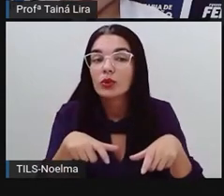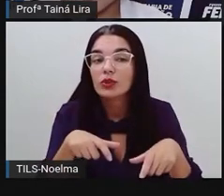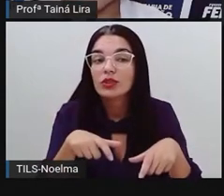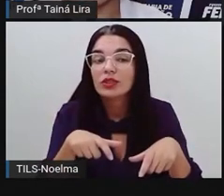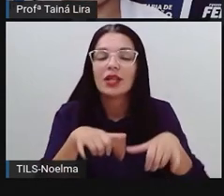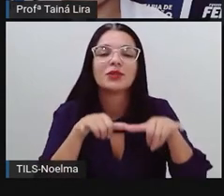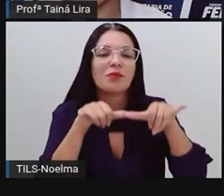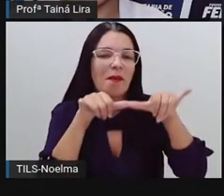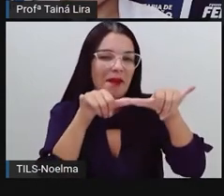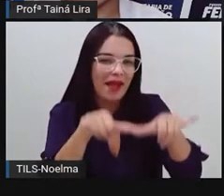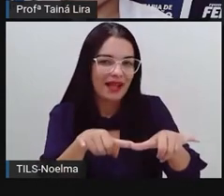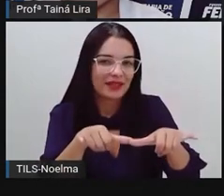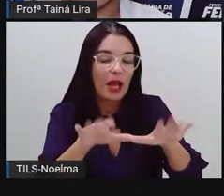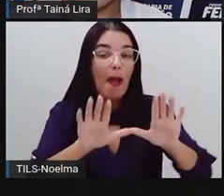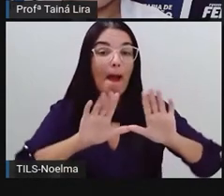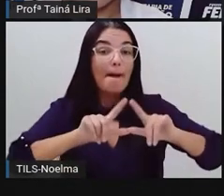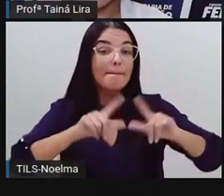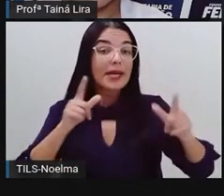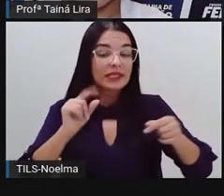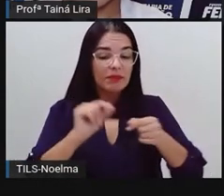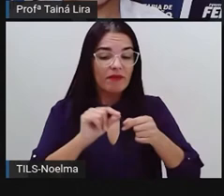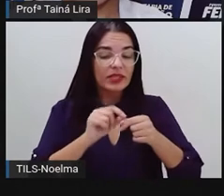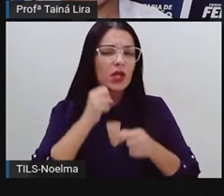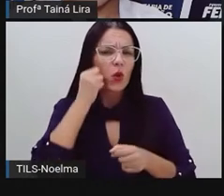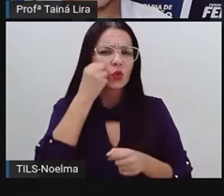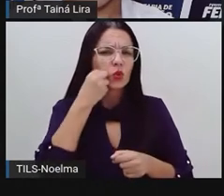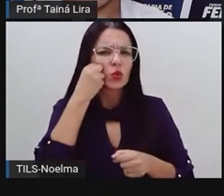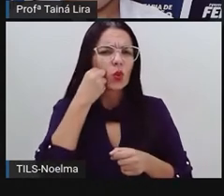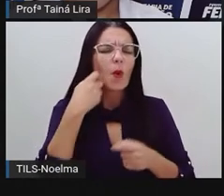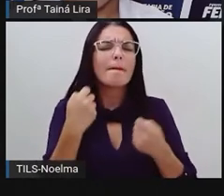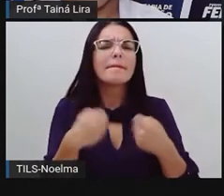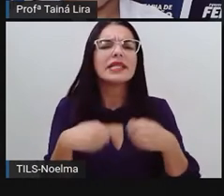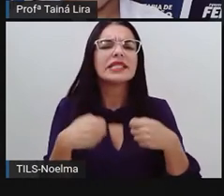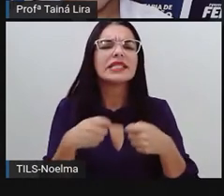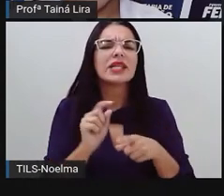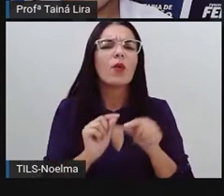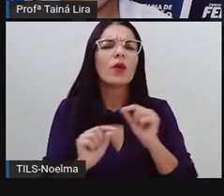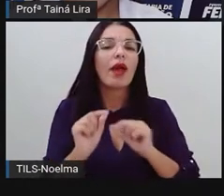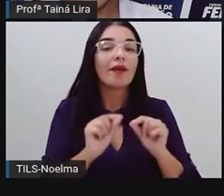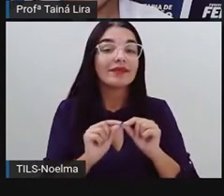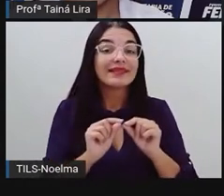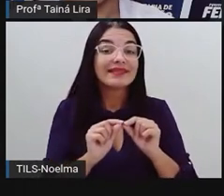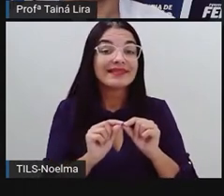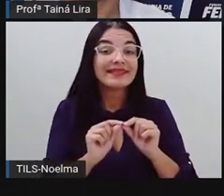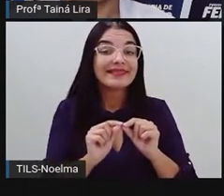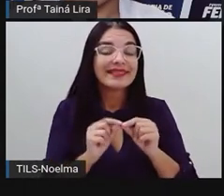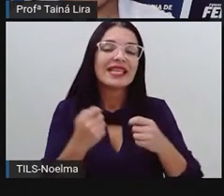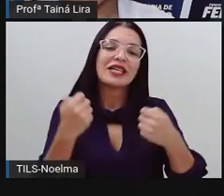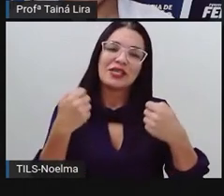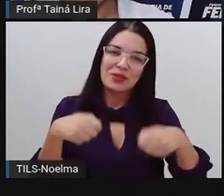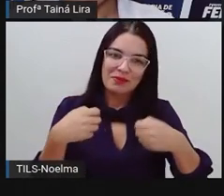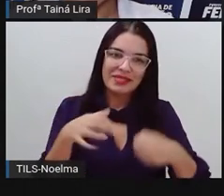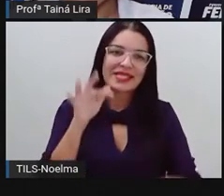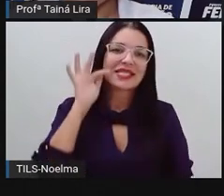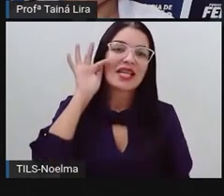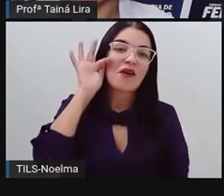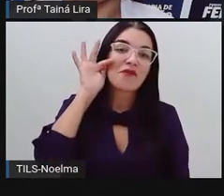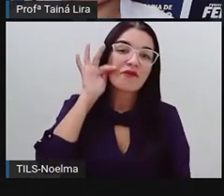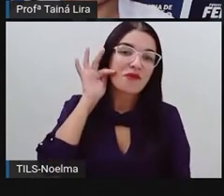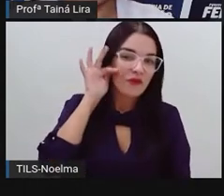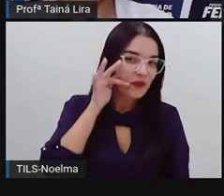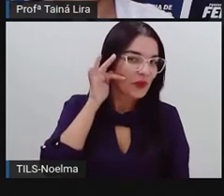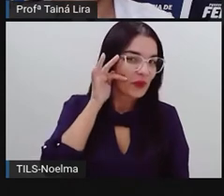produzir o suco de garrafa ele vai depender de que o que é que a gente usa aí para fazer suco e vai depender da